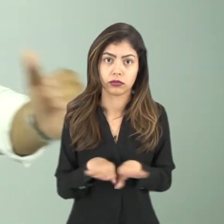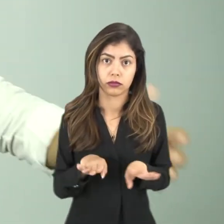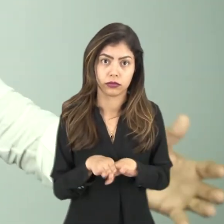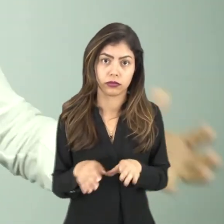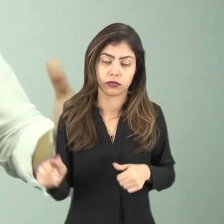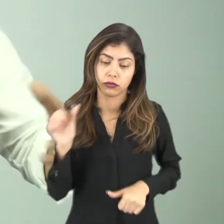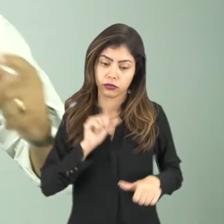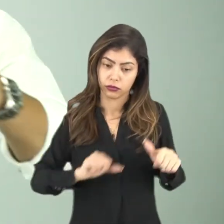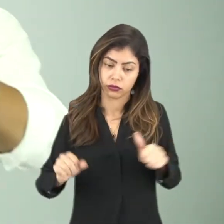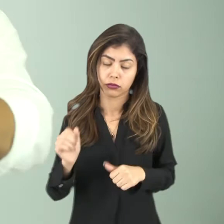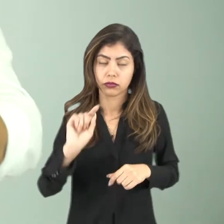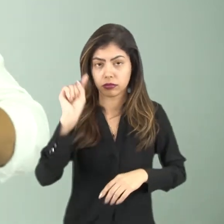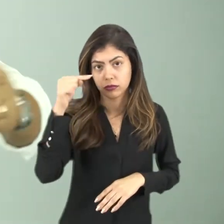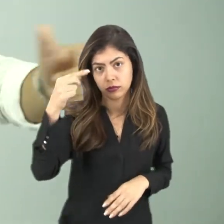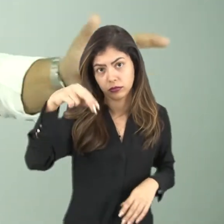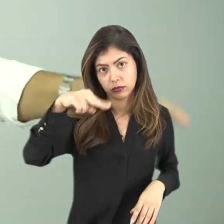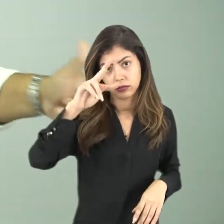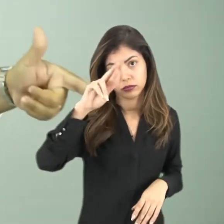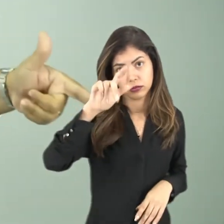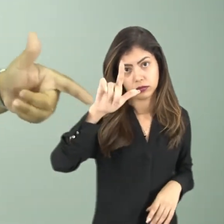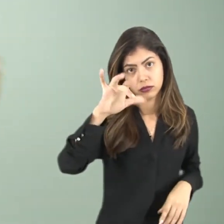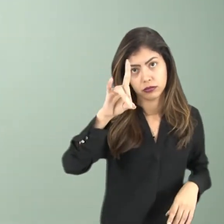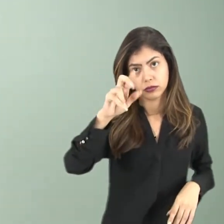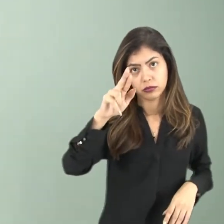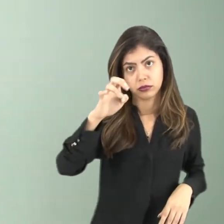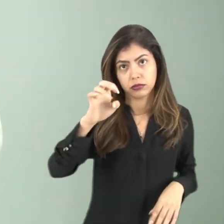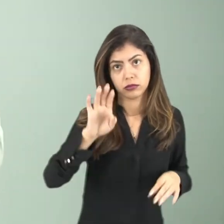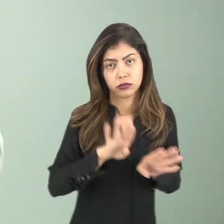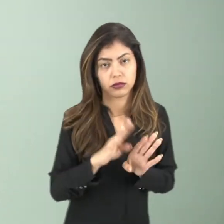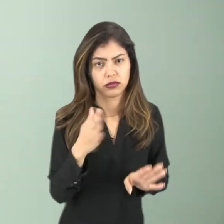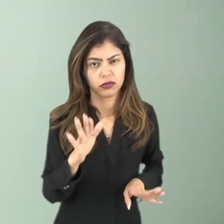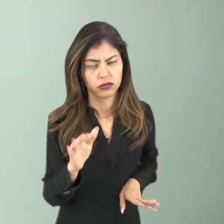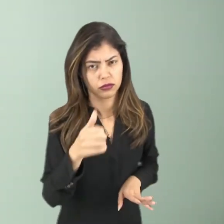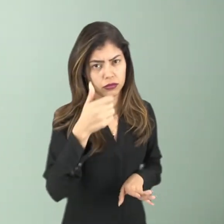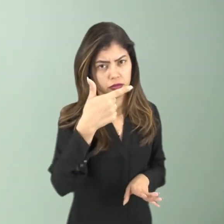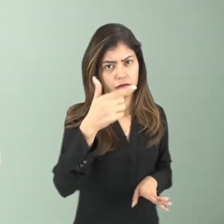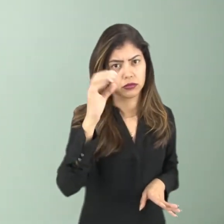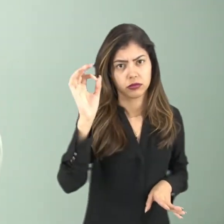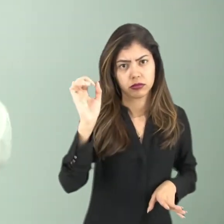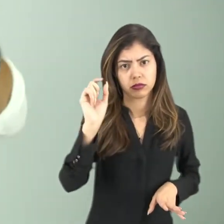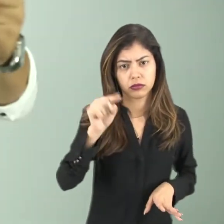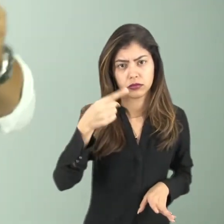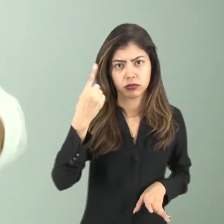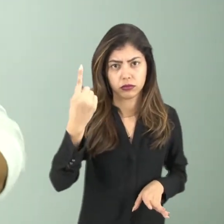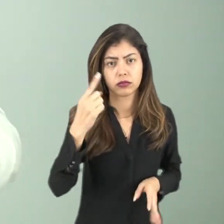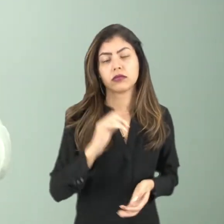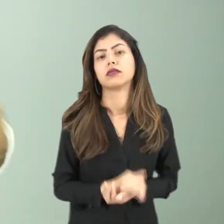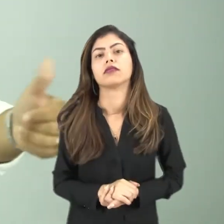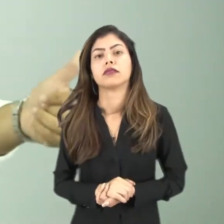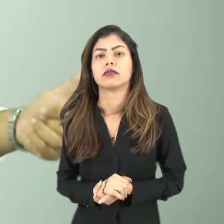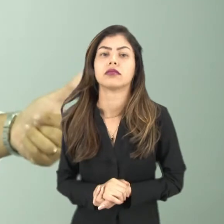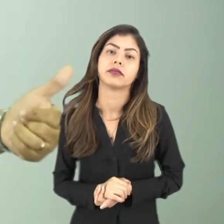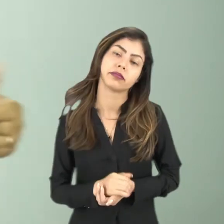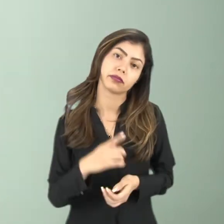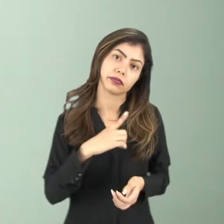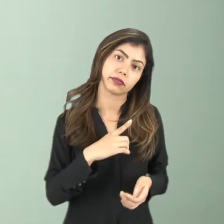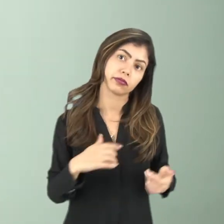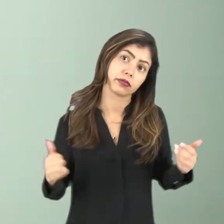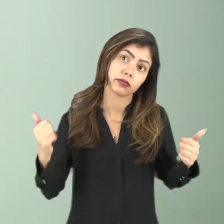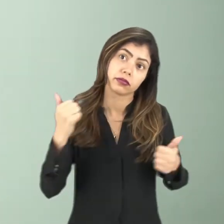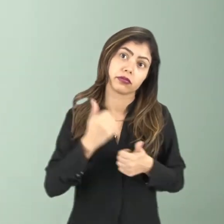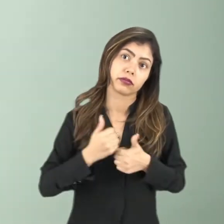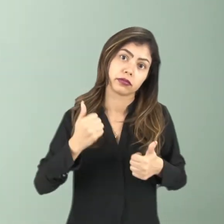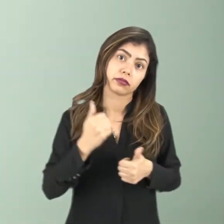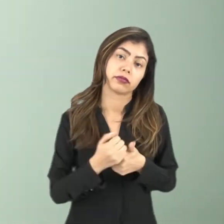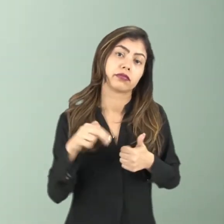mas a gente precisa ter uma reposição lá na natalidade que vai gerar em torno aí de 2,1. E a gente já está abaixo dessa taxa de natalidade no